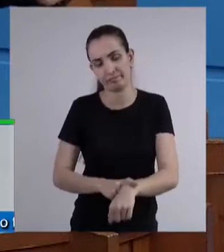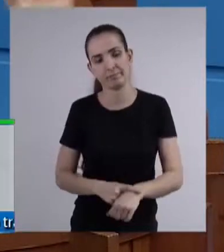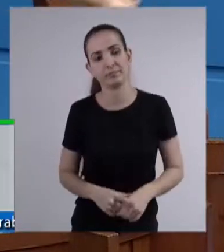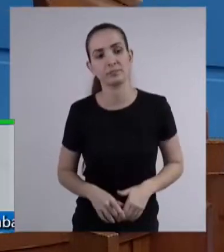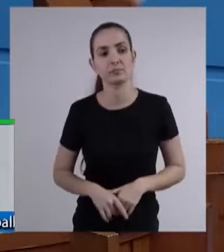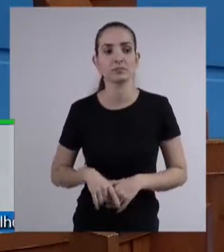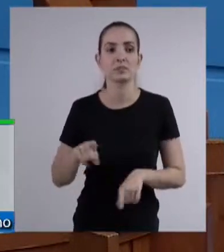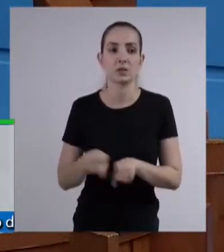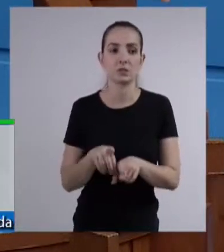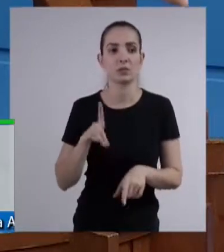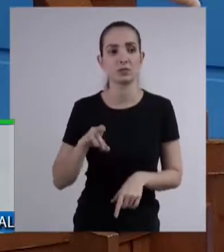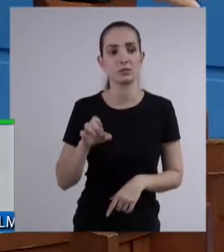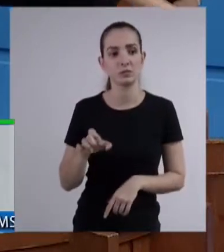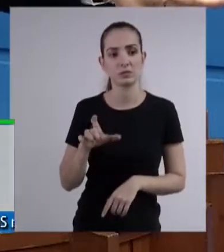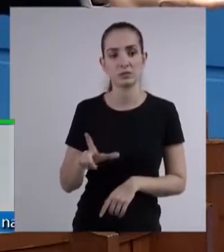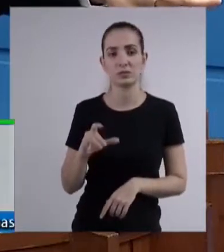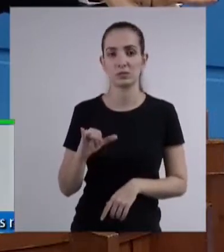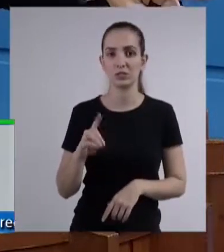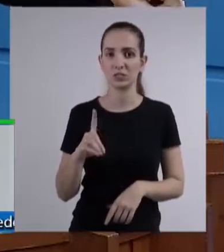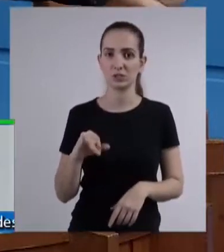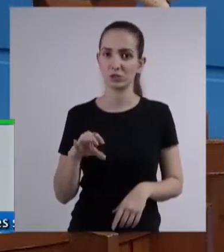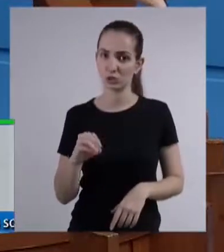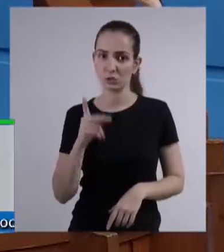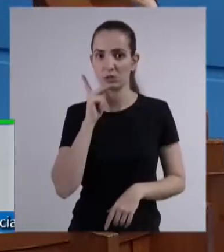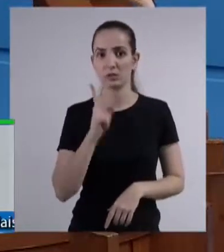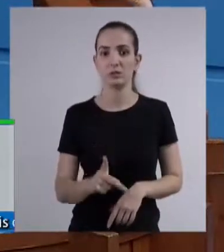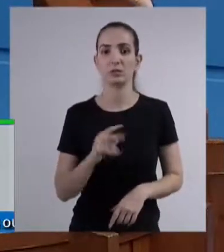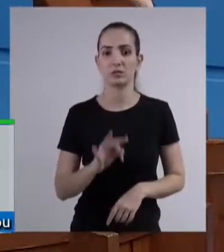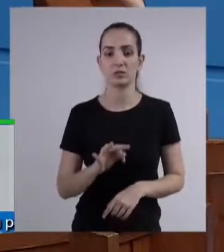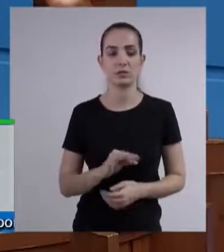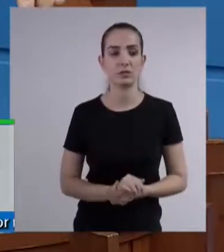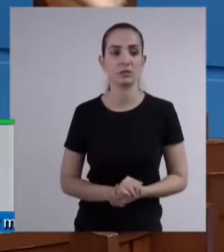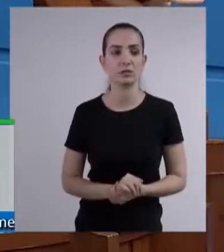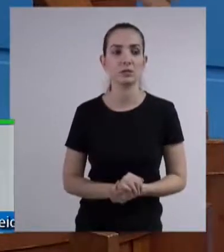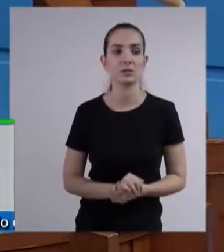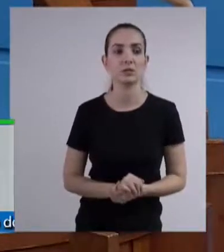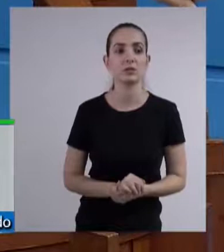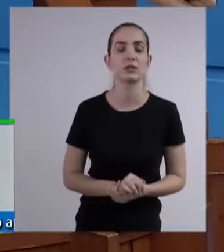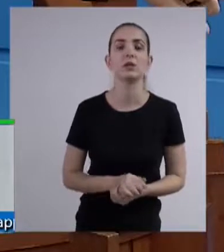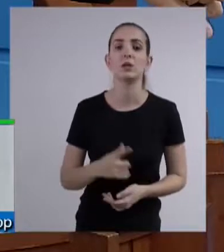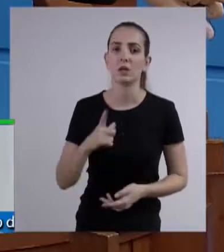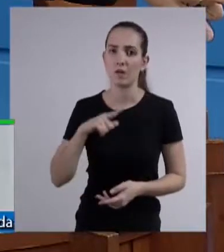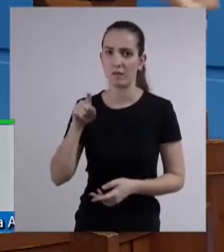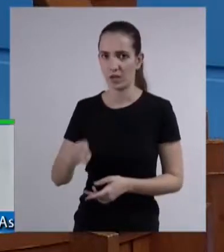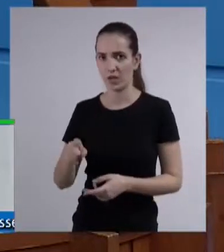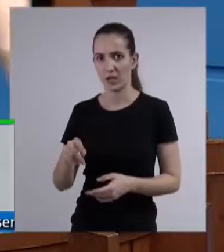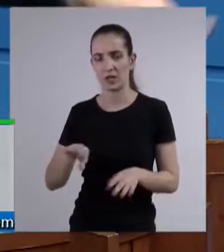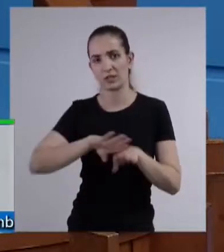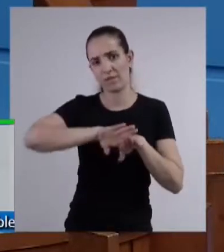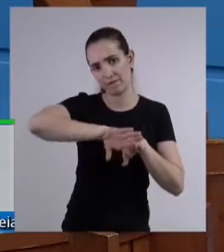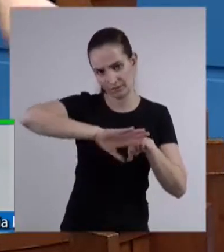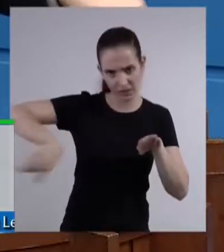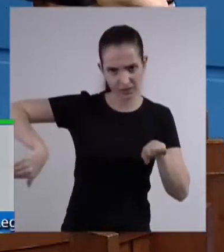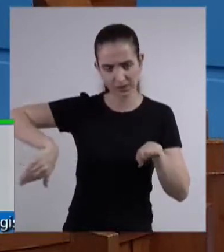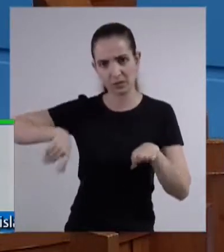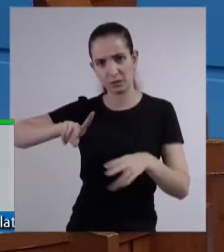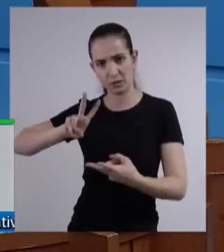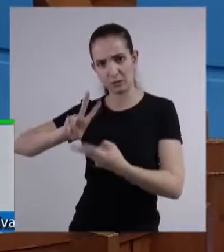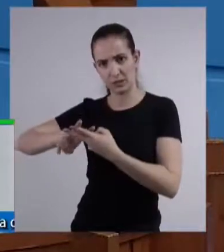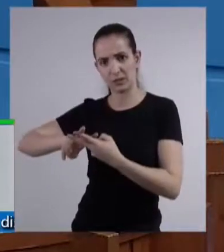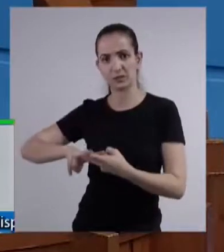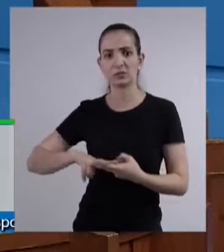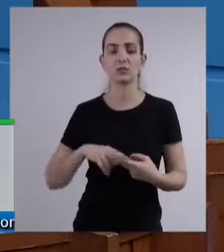O Delcídio, que era do PT, foi cassado, foi preso, foi cassado.